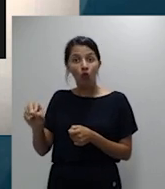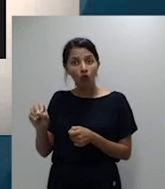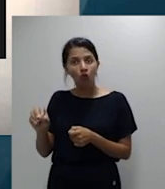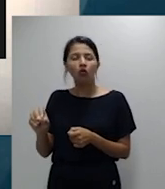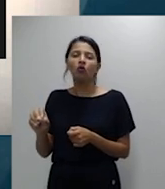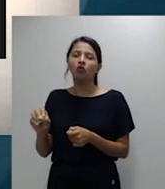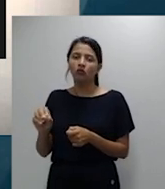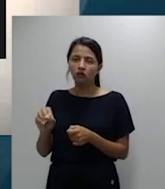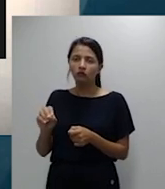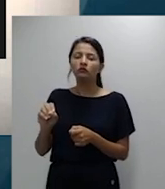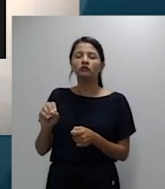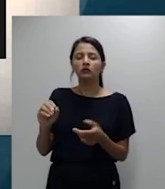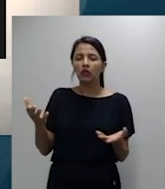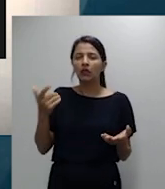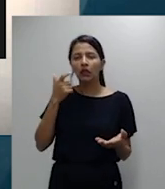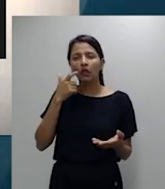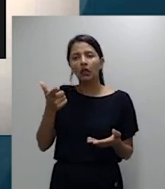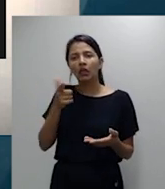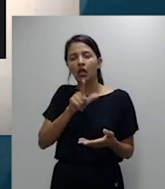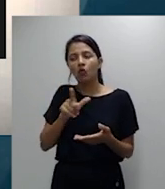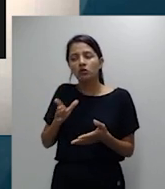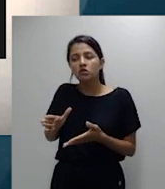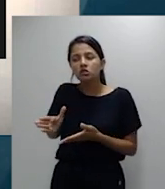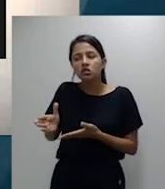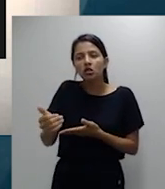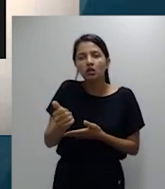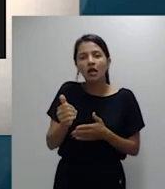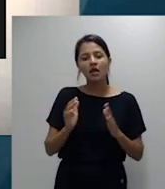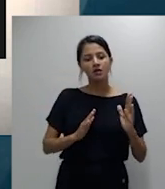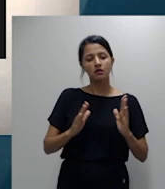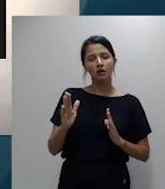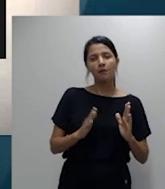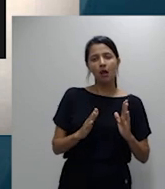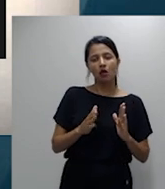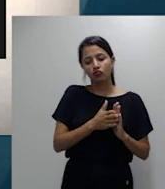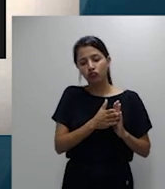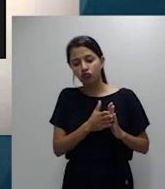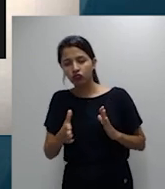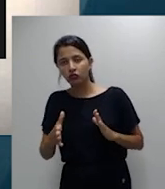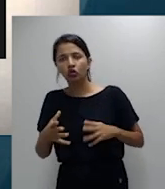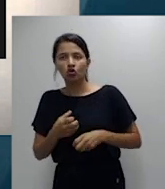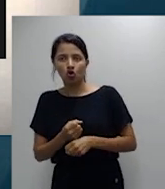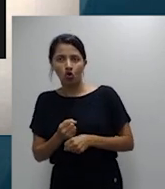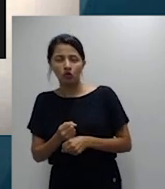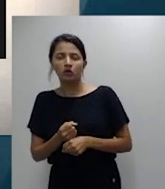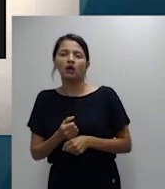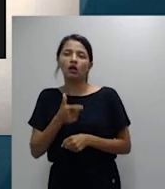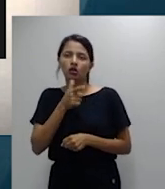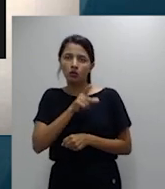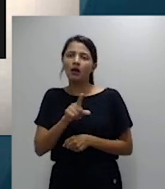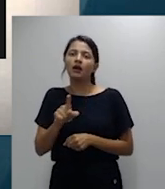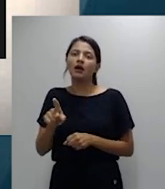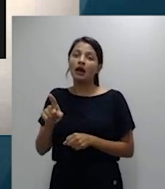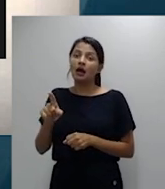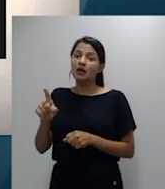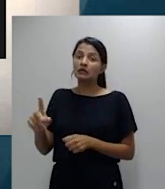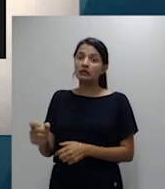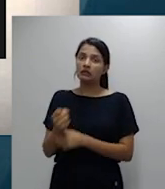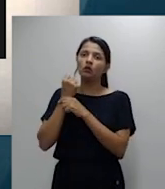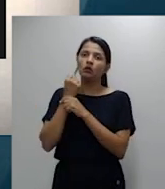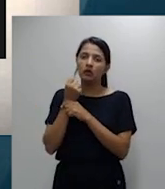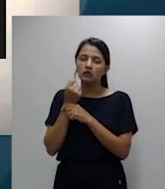a a a contagem do prazo decadencial para impetração da segurança atrairia